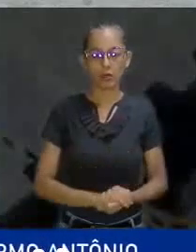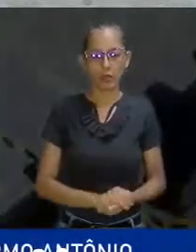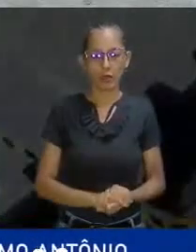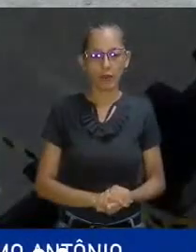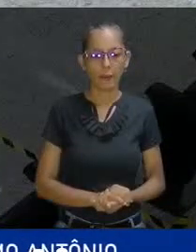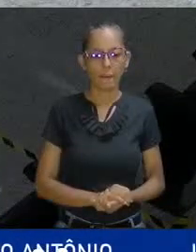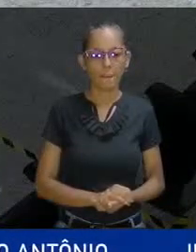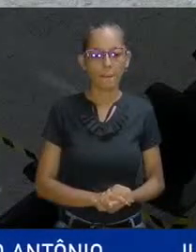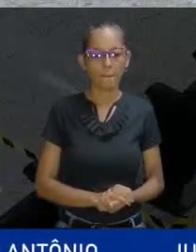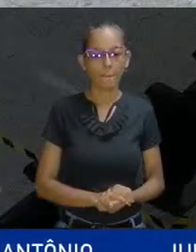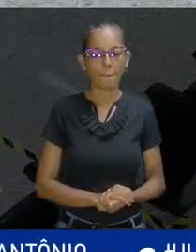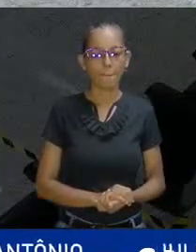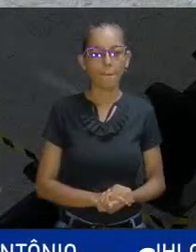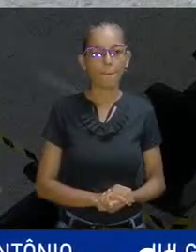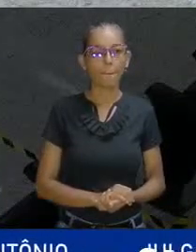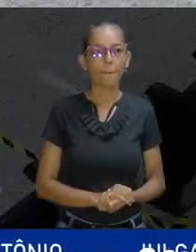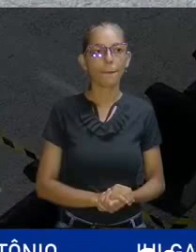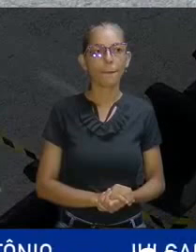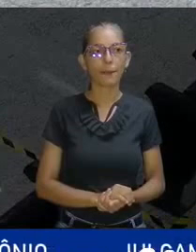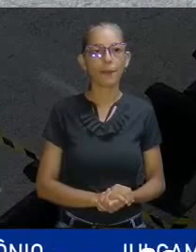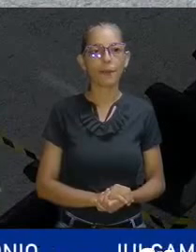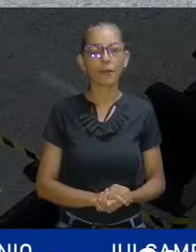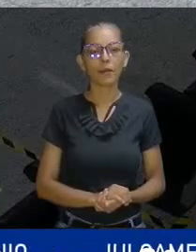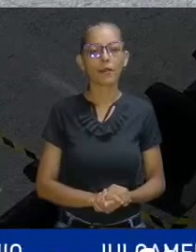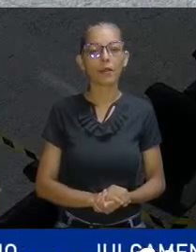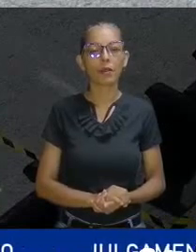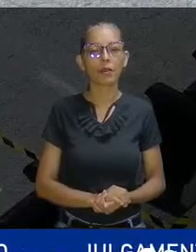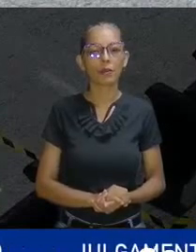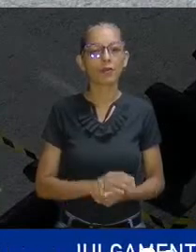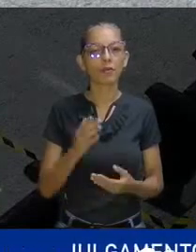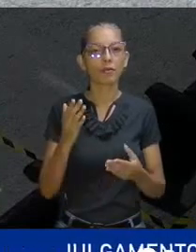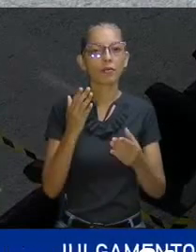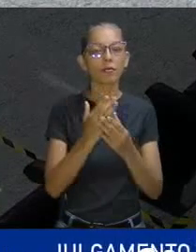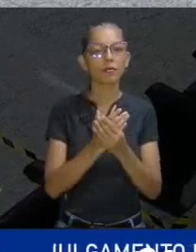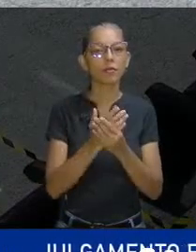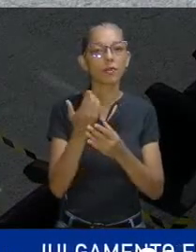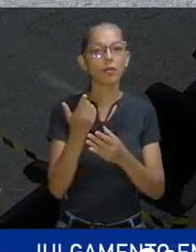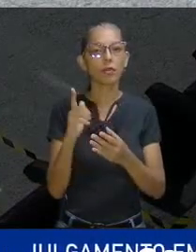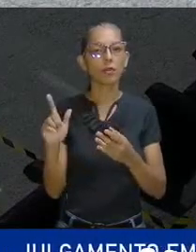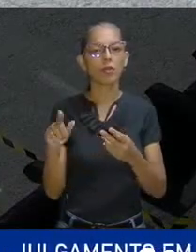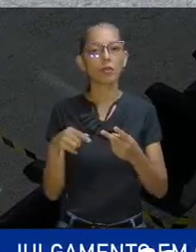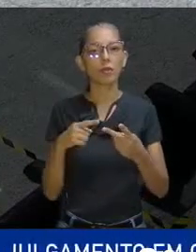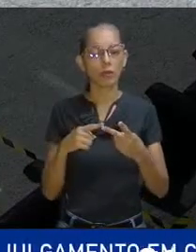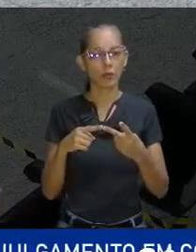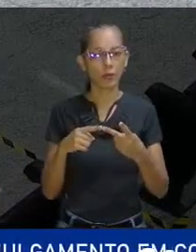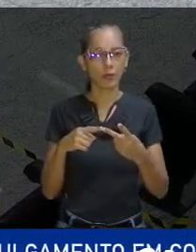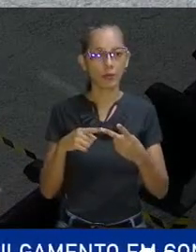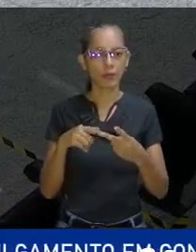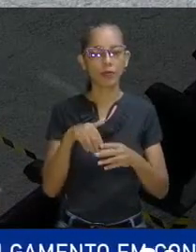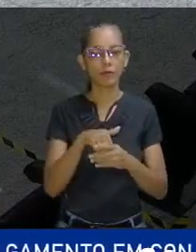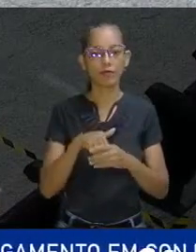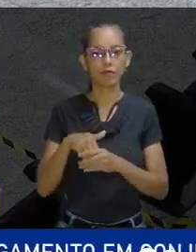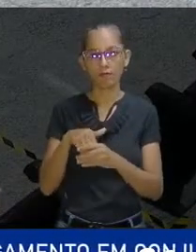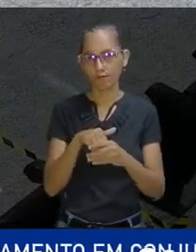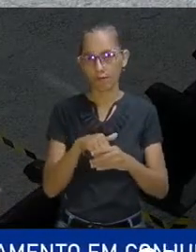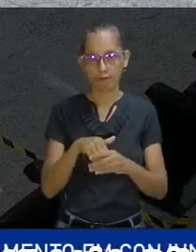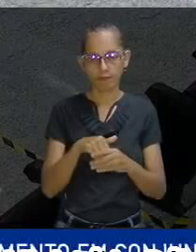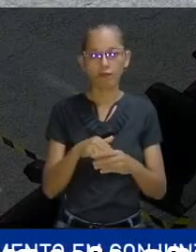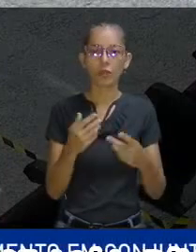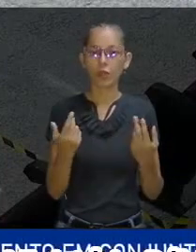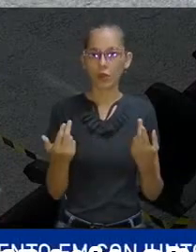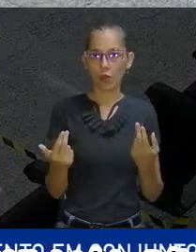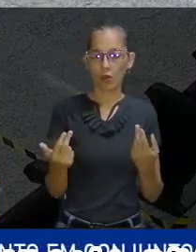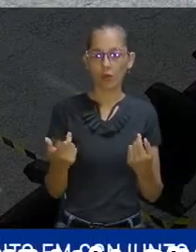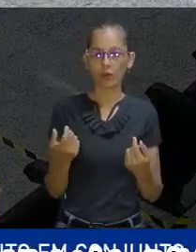representação especial. E quanto à ação de investigação judicial eleitoral, que aborda o mesmo fato,